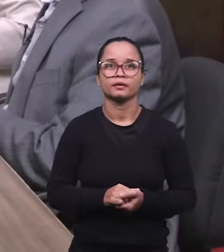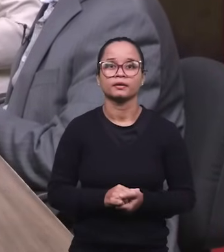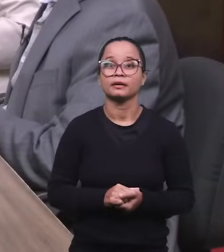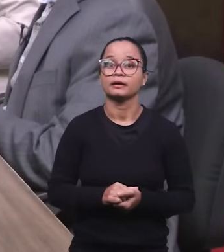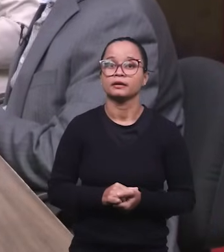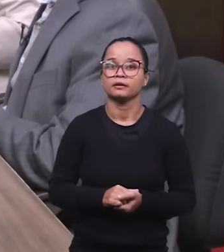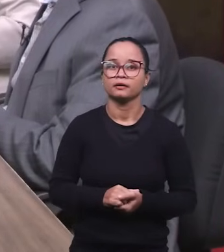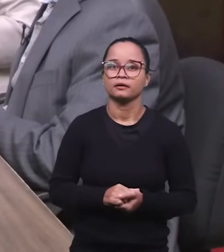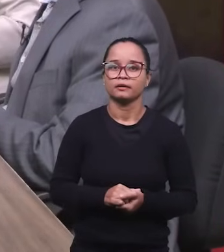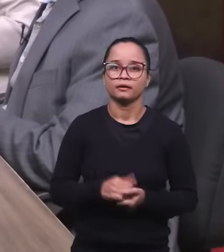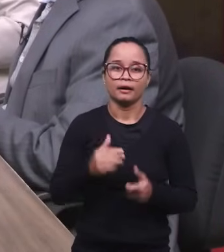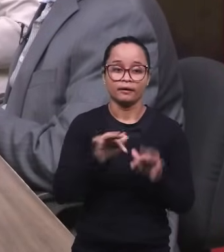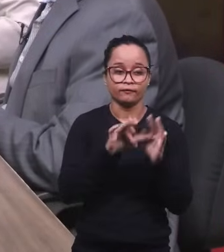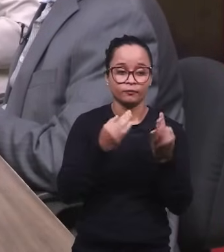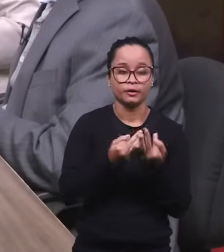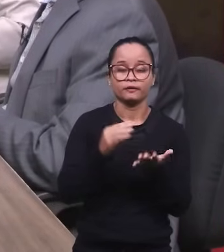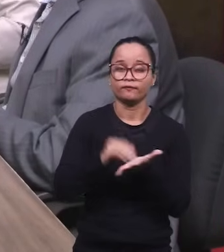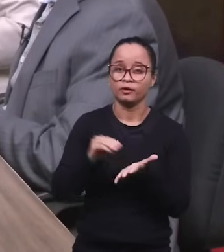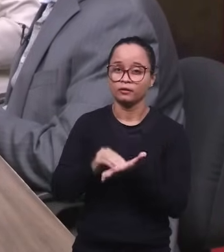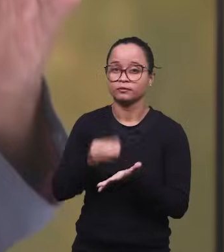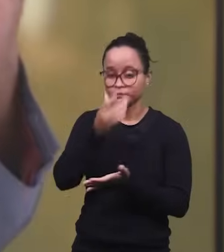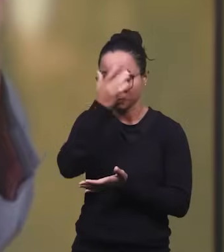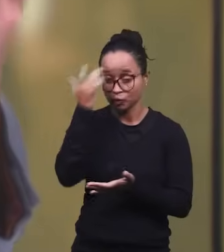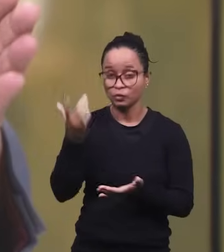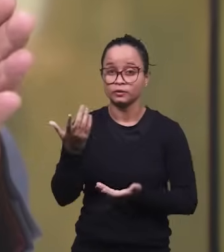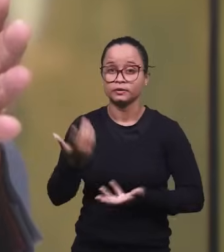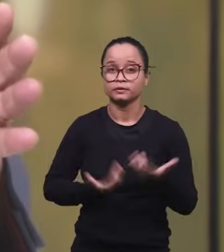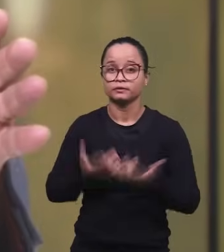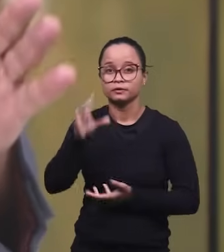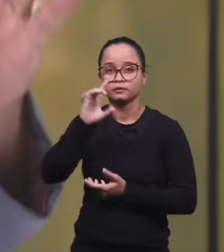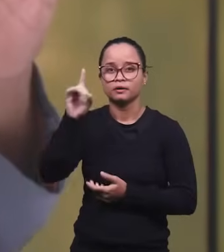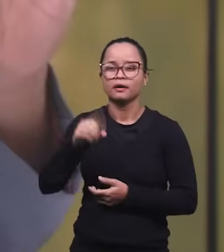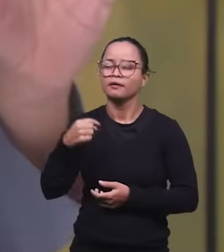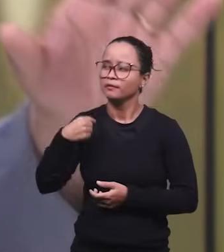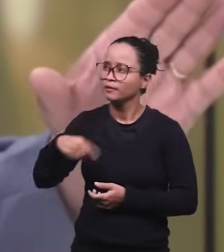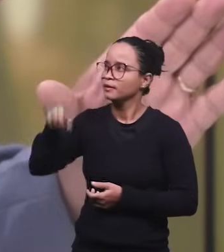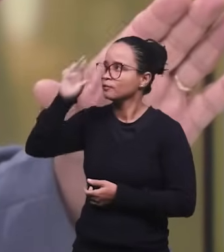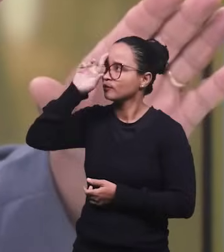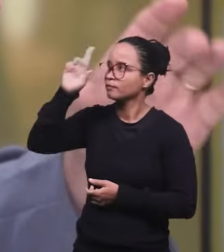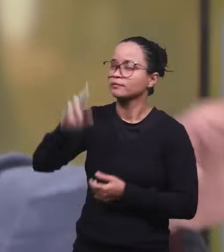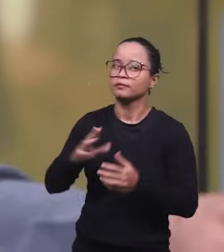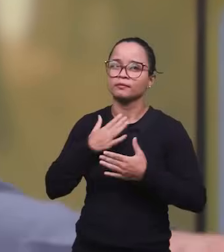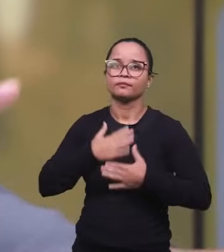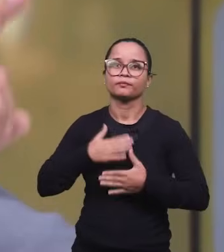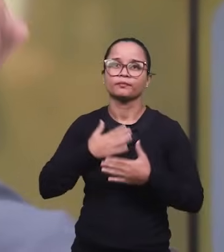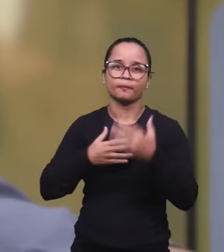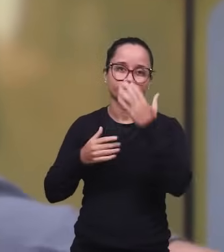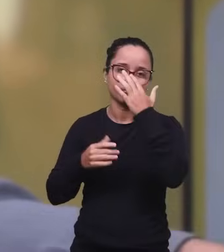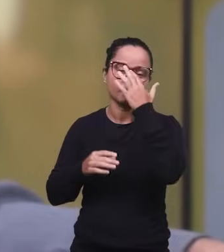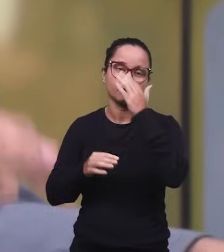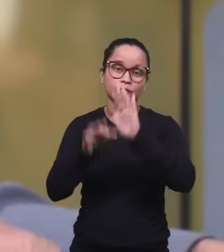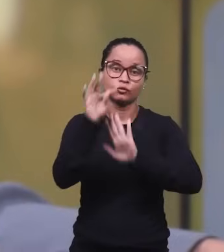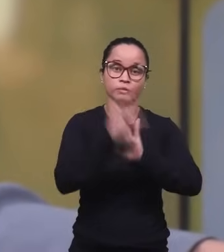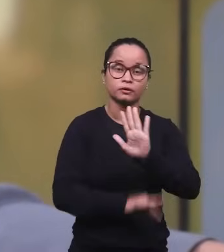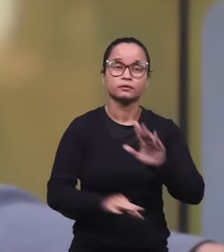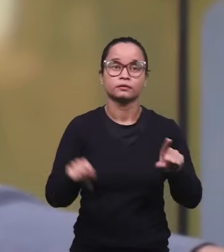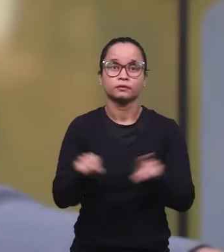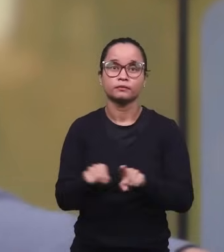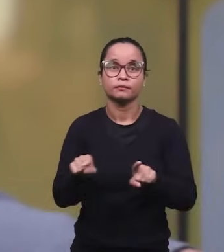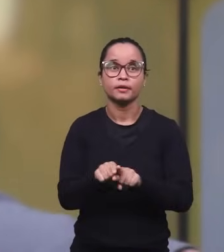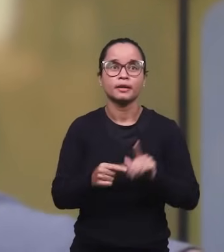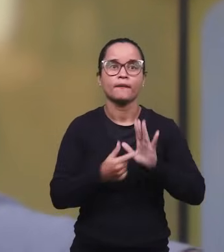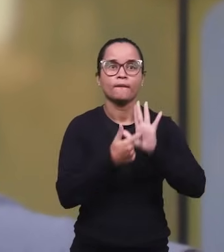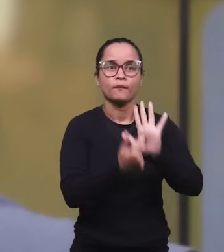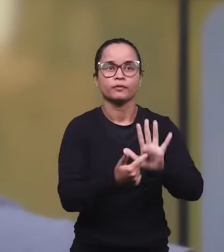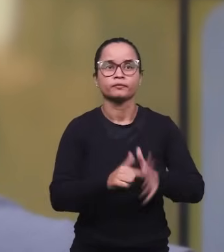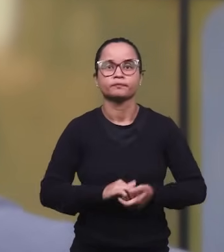seus lares divididos, né? Vai ao Senhor, calma, né? Coloque-se diante do Senhor, que até no mesmo texto lá